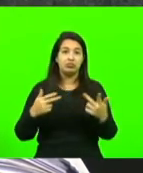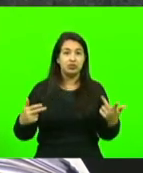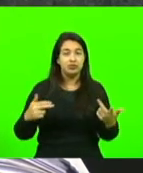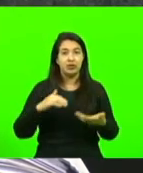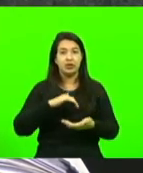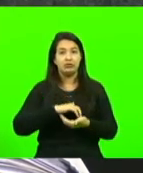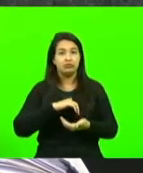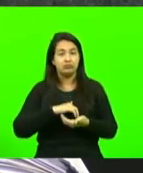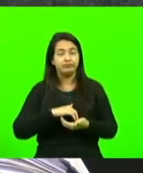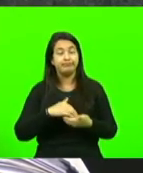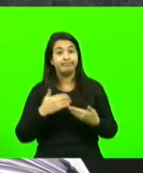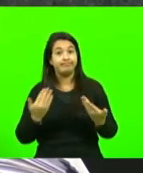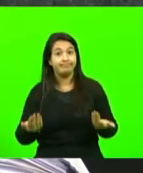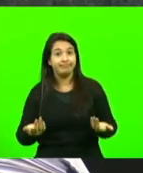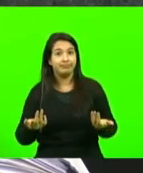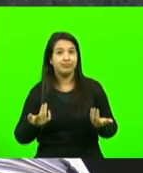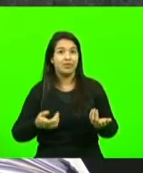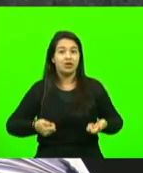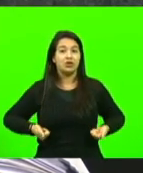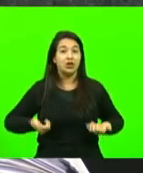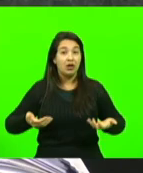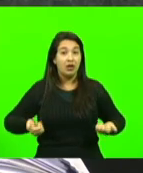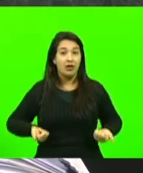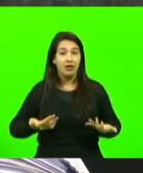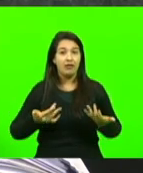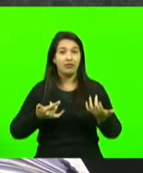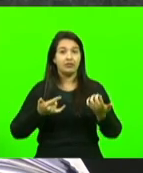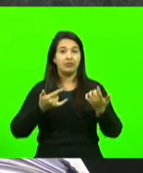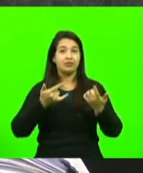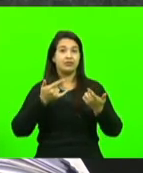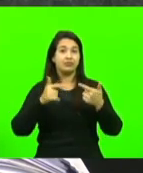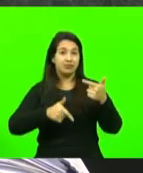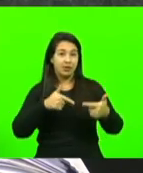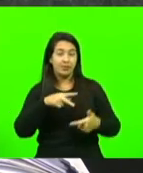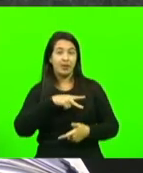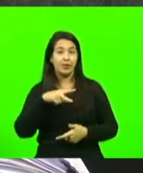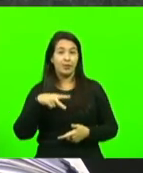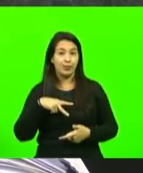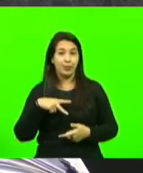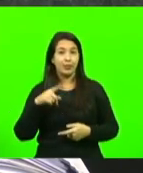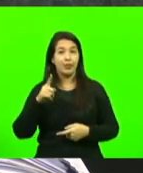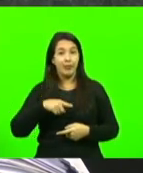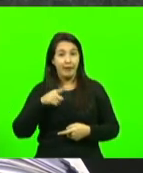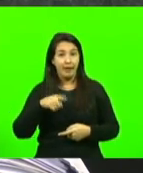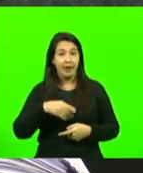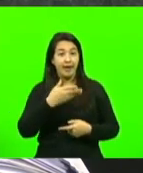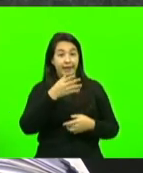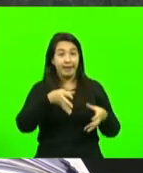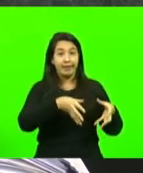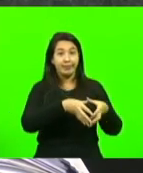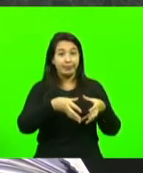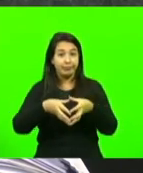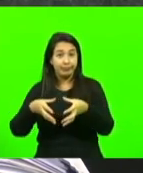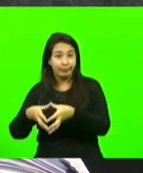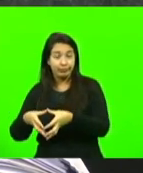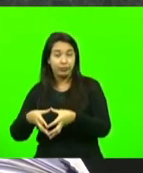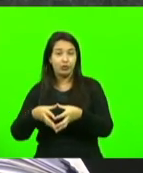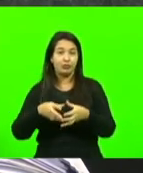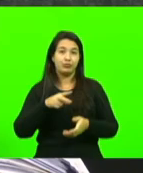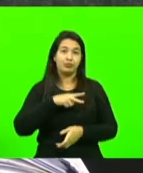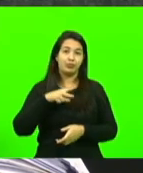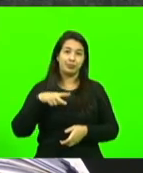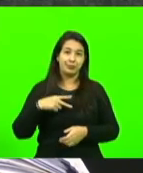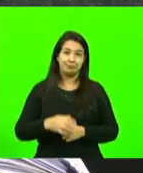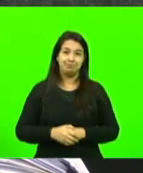servidor público estamos gastando com serviço público é uma atividade que é prestada de pessoas para pessoas